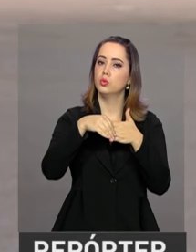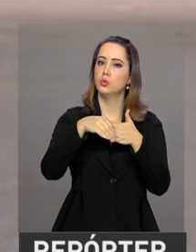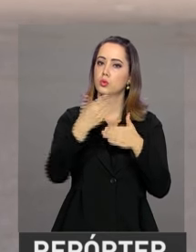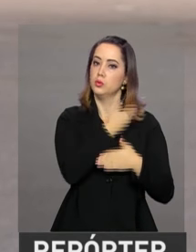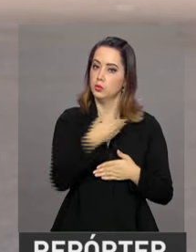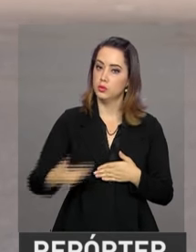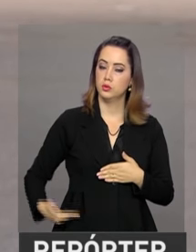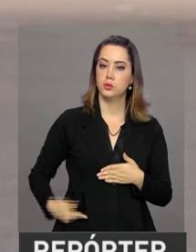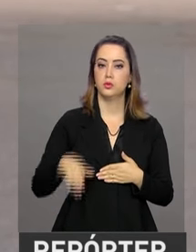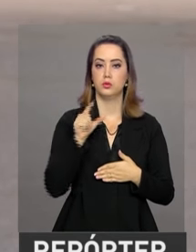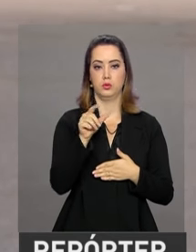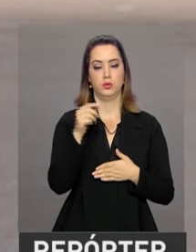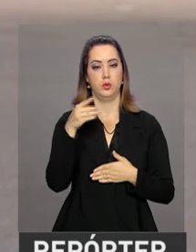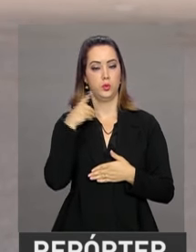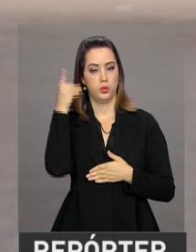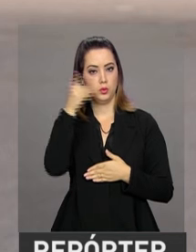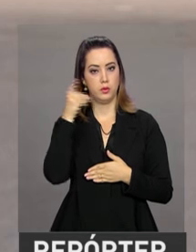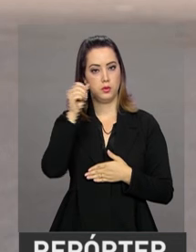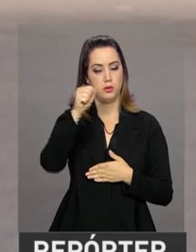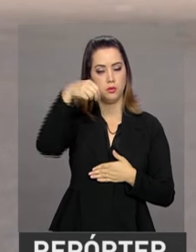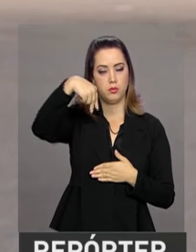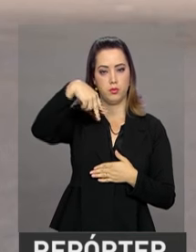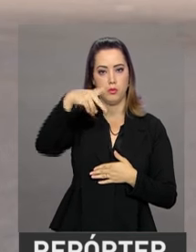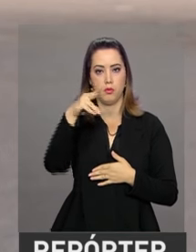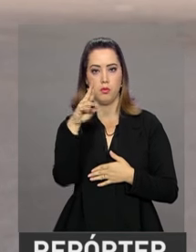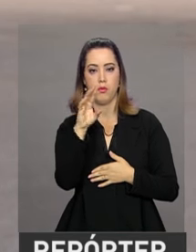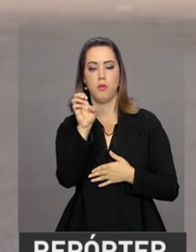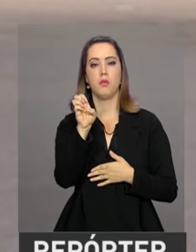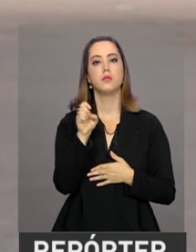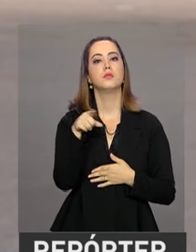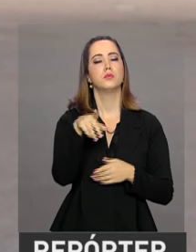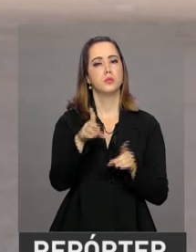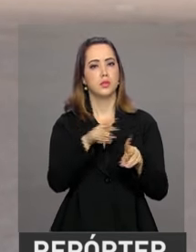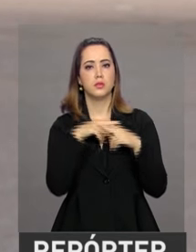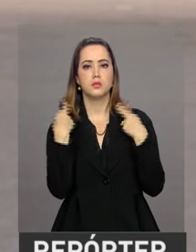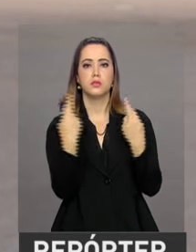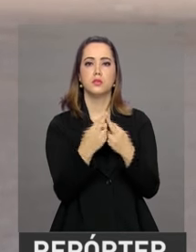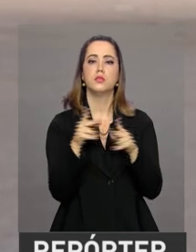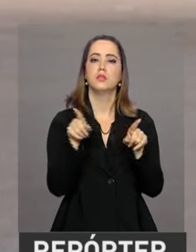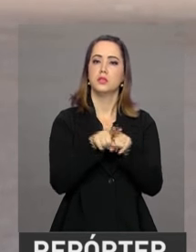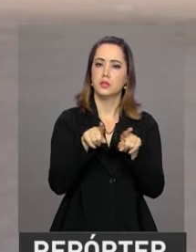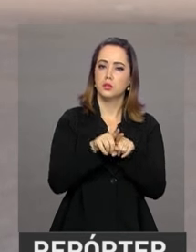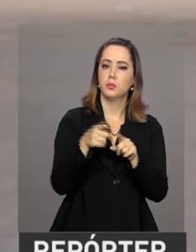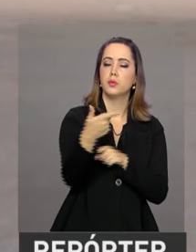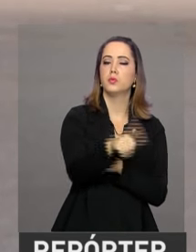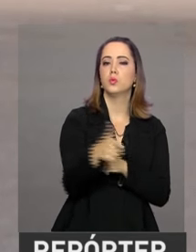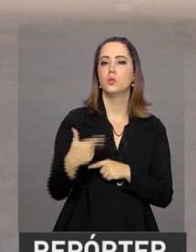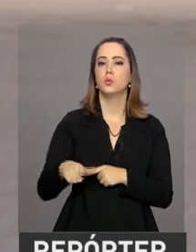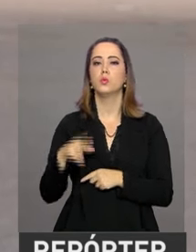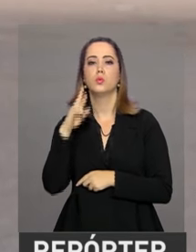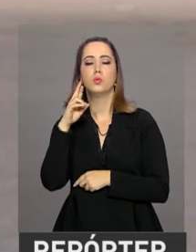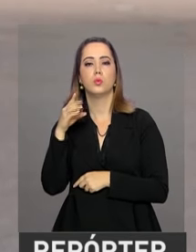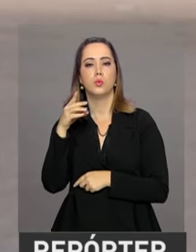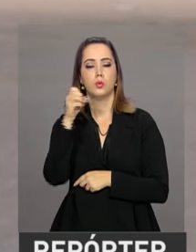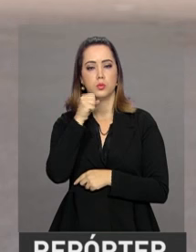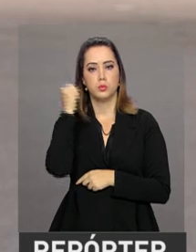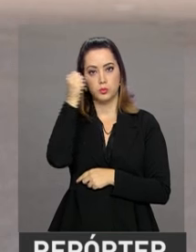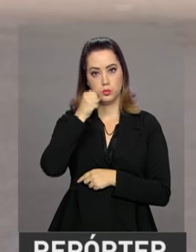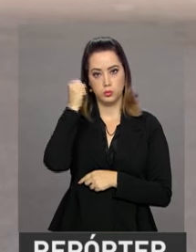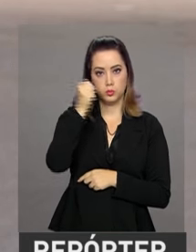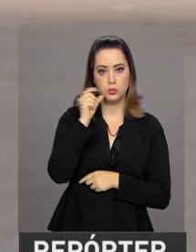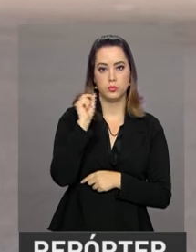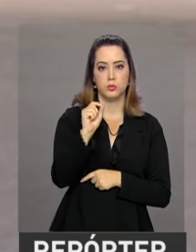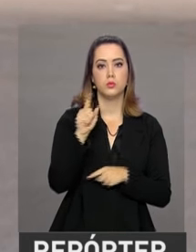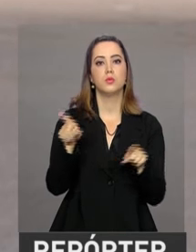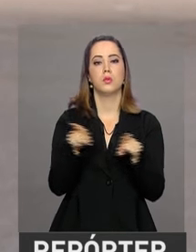deputado André Moura, do PSC de Sergipe, também com os senadores Eduardo Amorim, também do PSC de